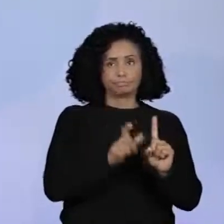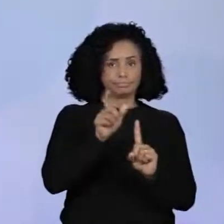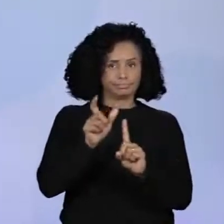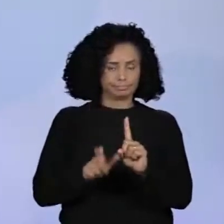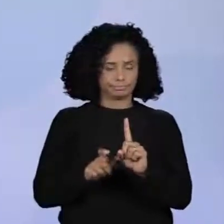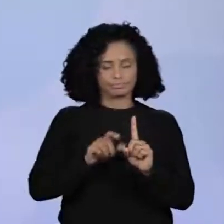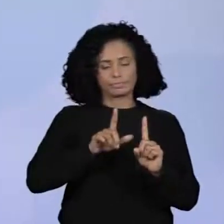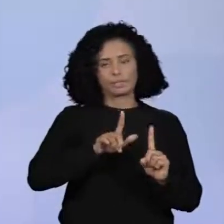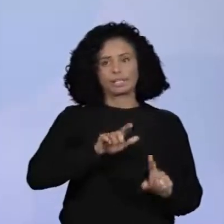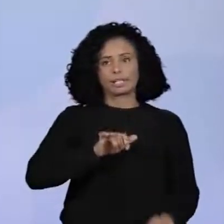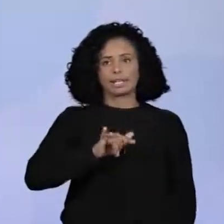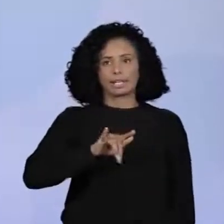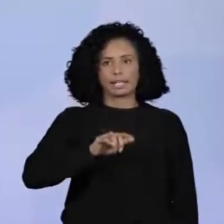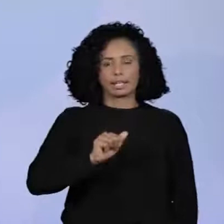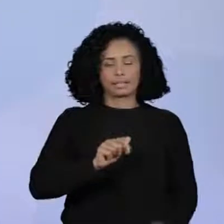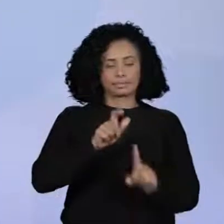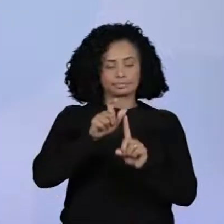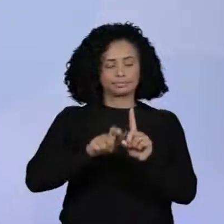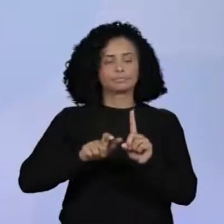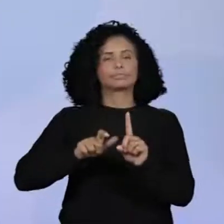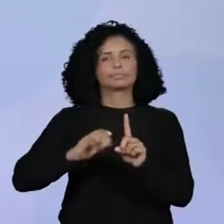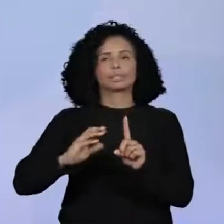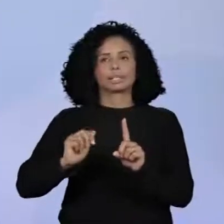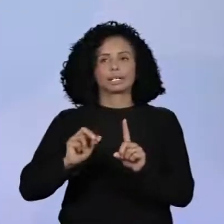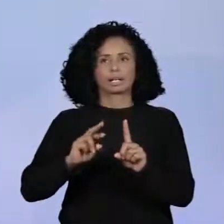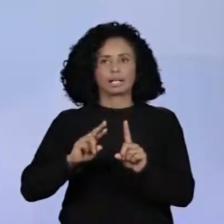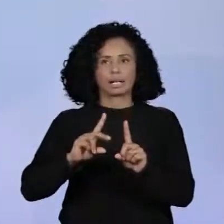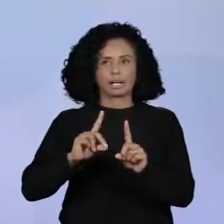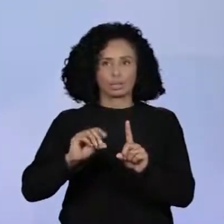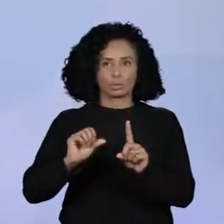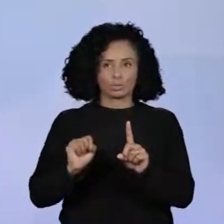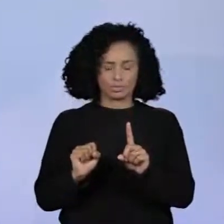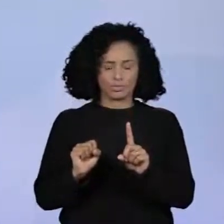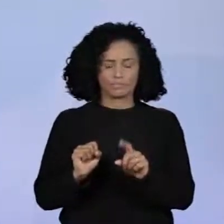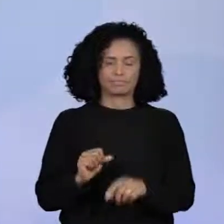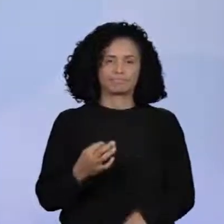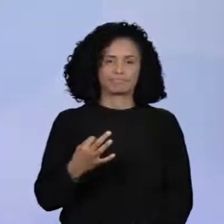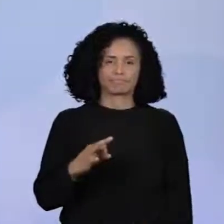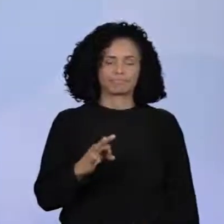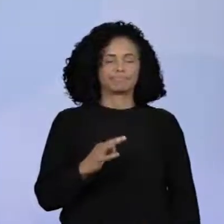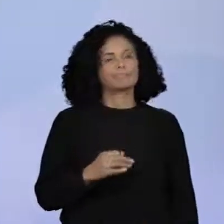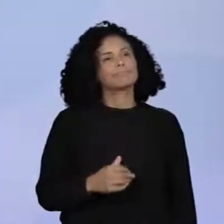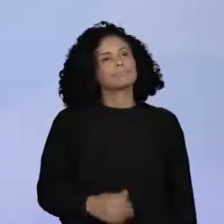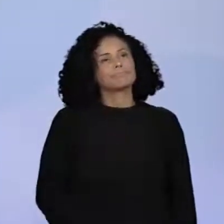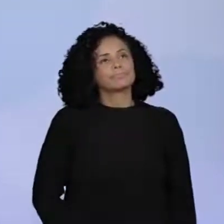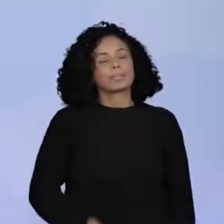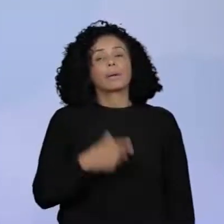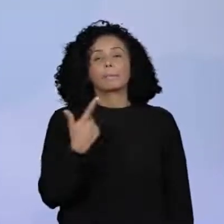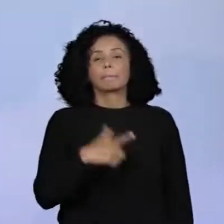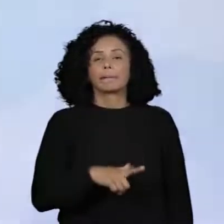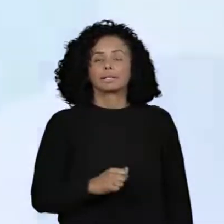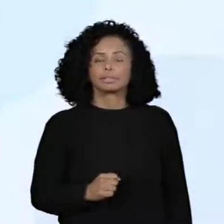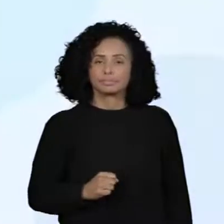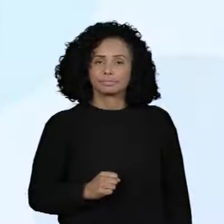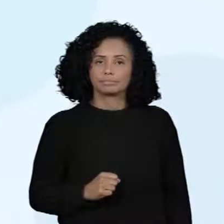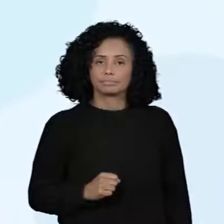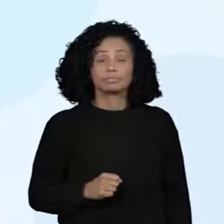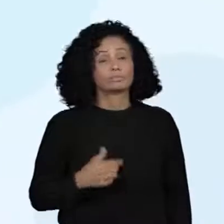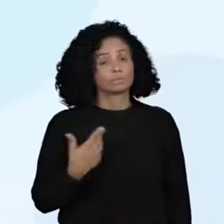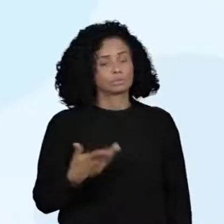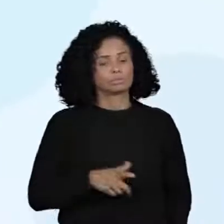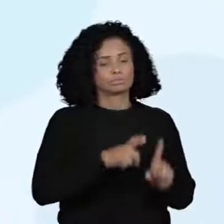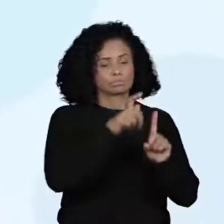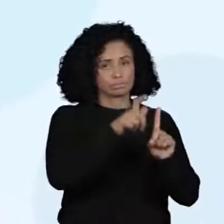e o Carlos. Ok, a Leila e o Carlos. A Leila tem uma quantidade